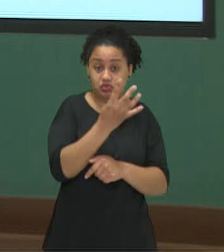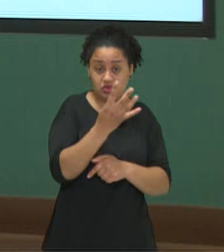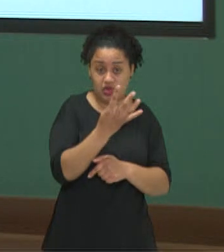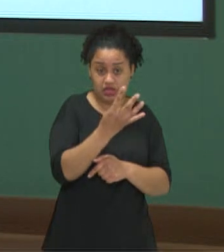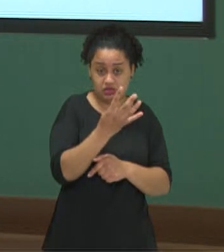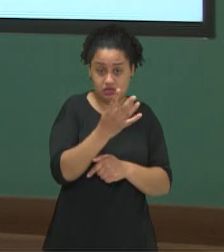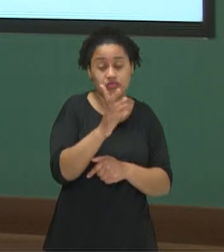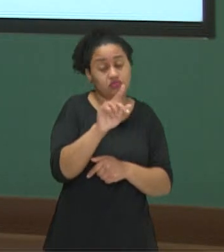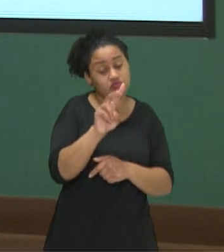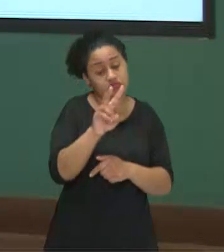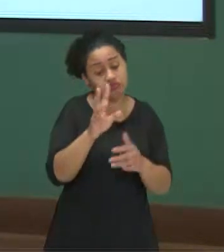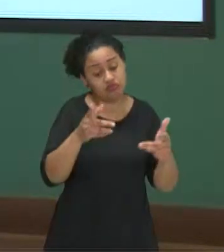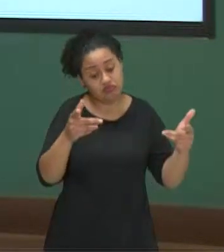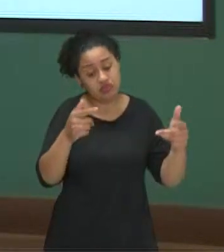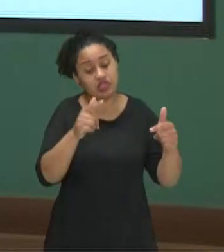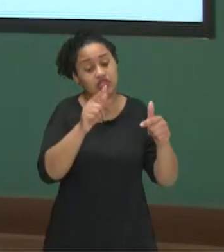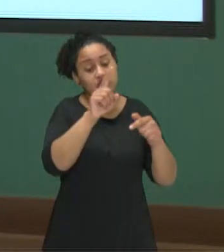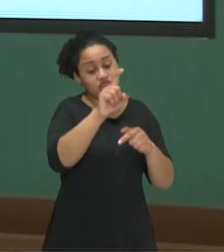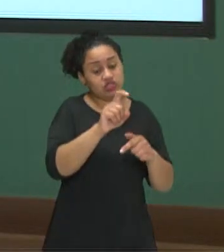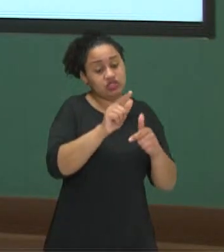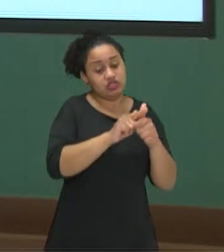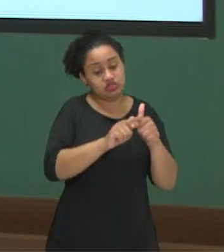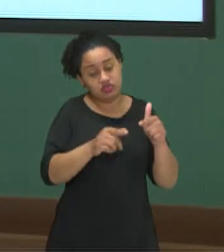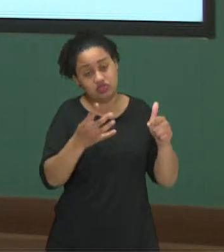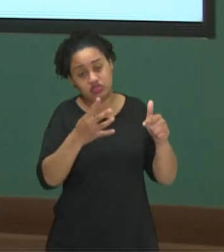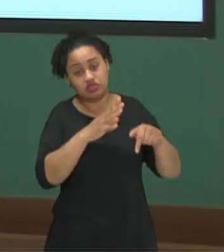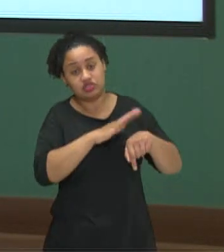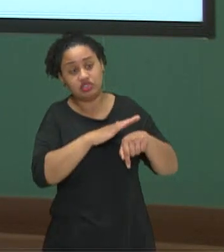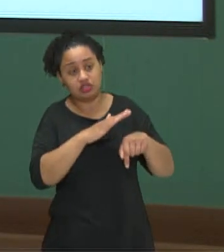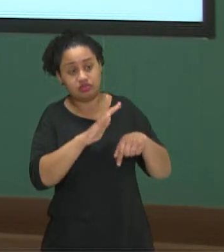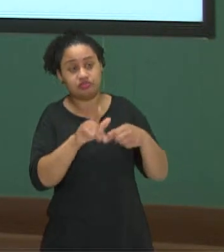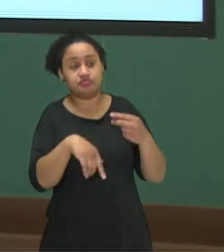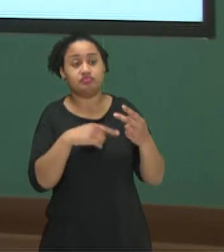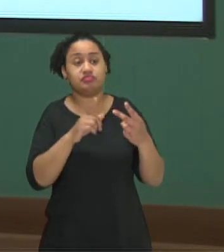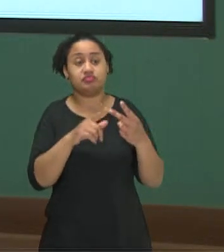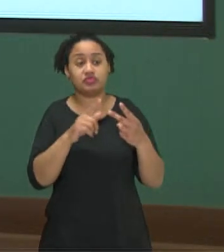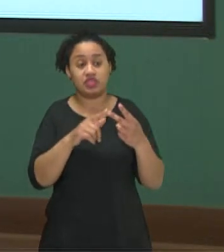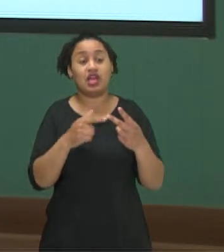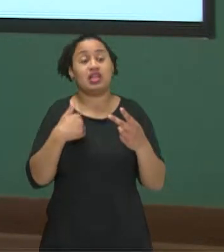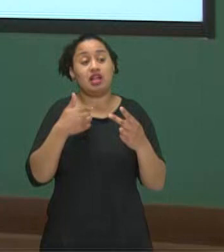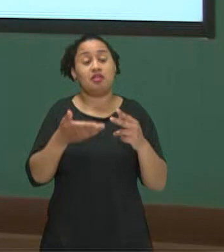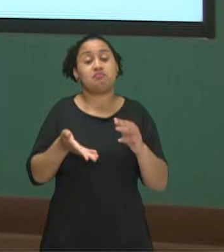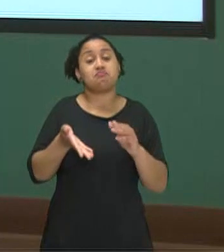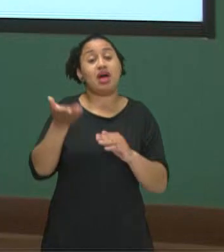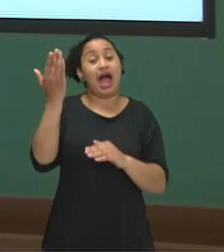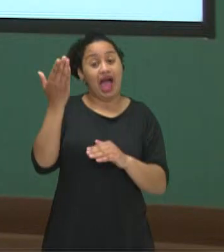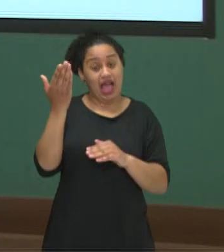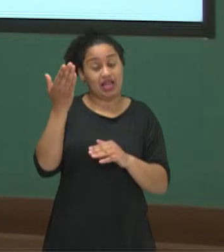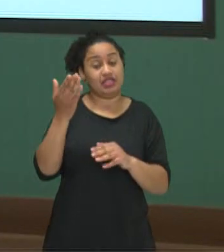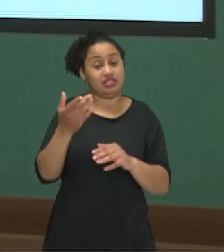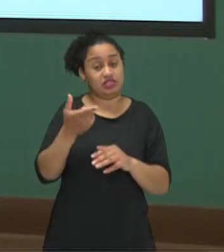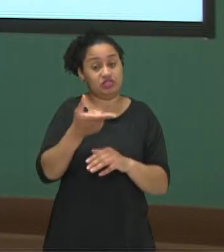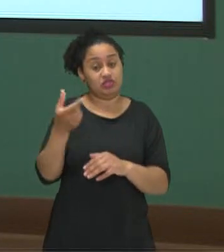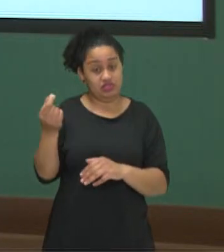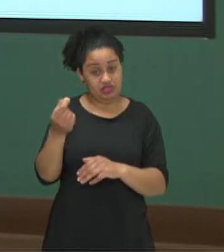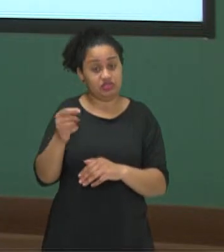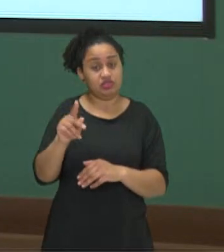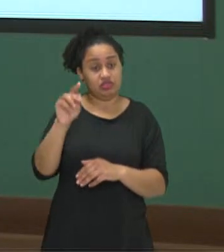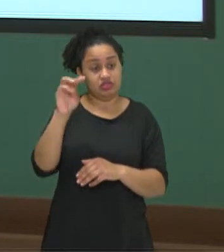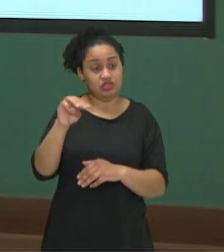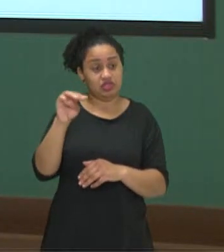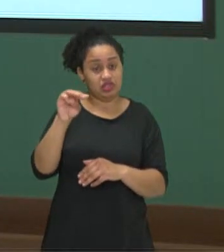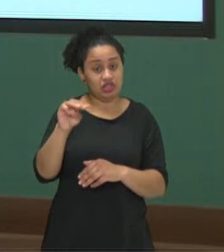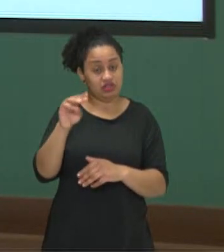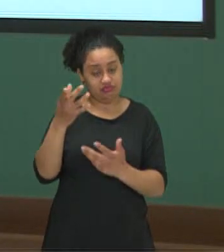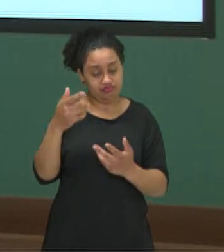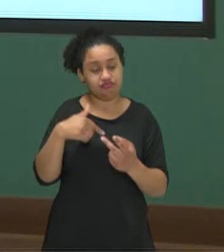Isso é velocidade, distância x divididos pelo tempo 4 aqui. Se o motorista tivesse aumentado mais 20, continua escrita